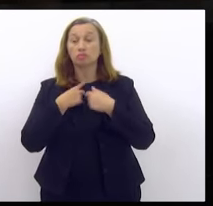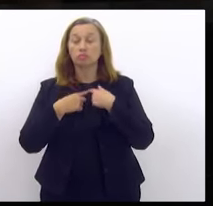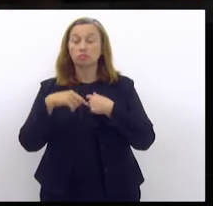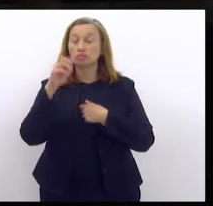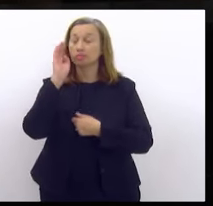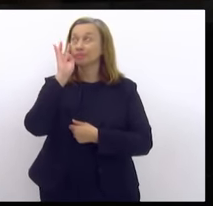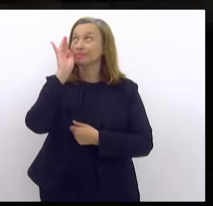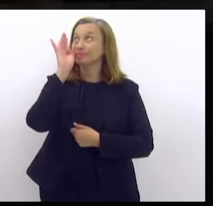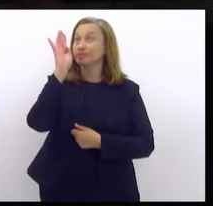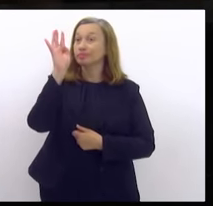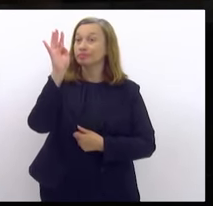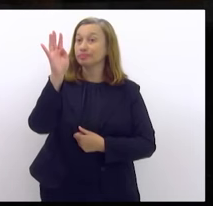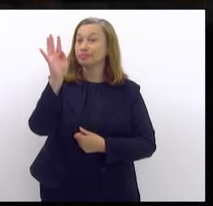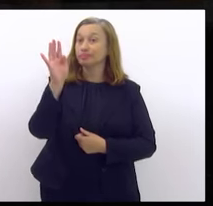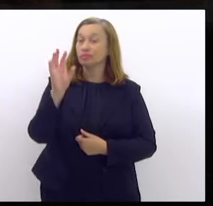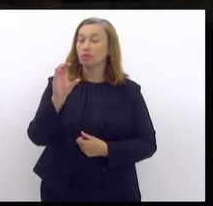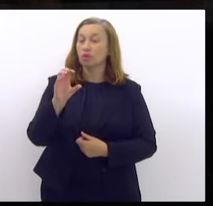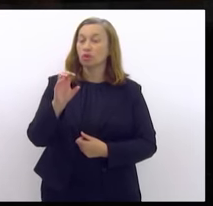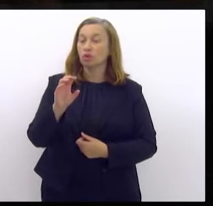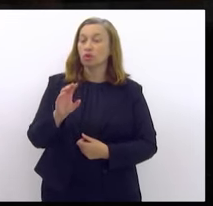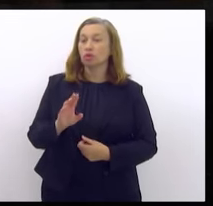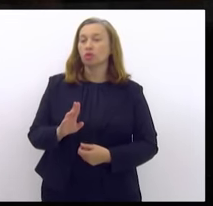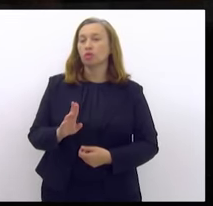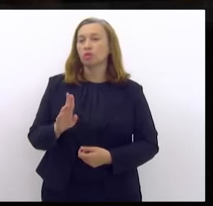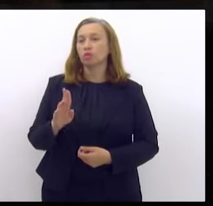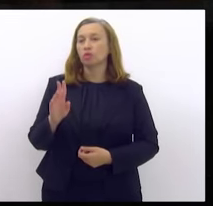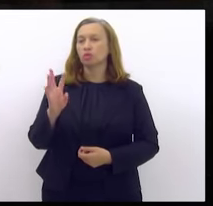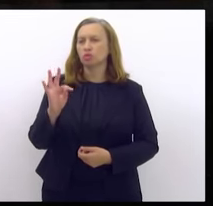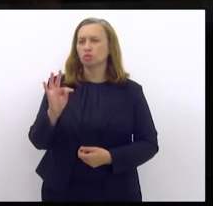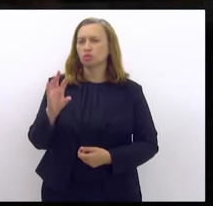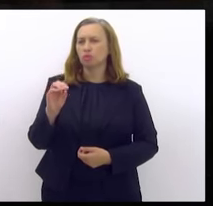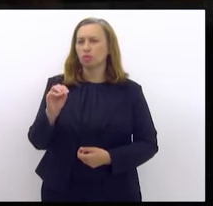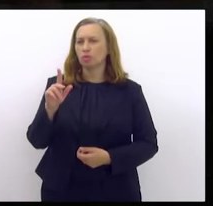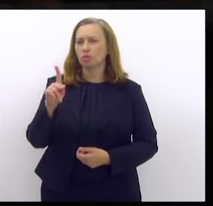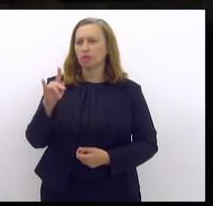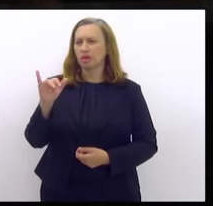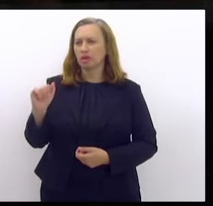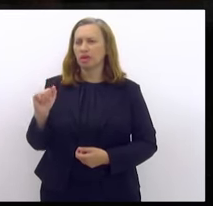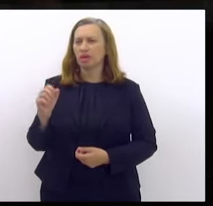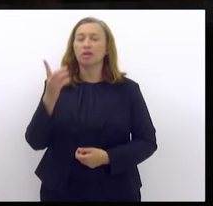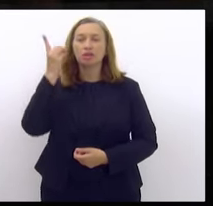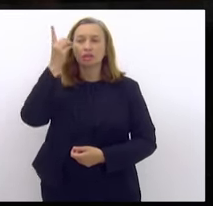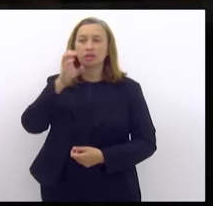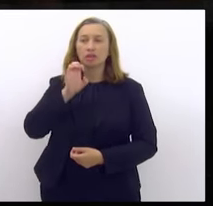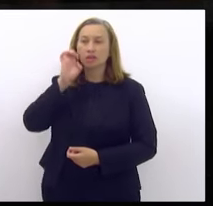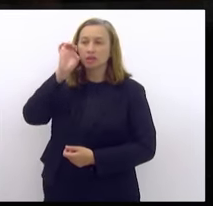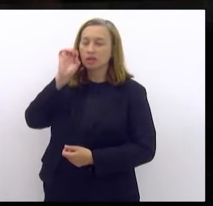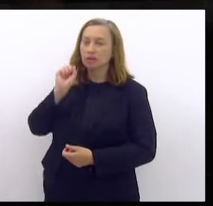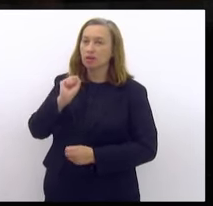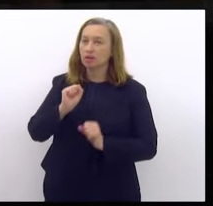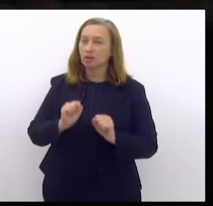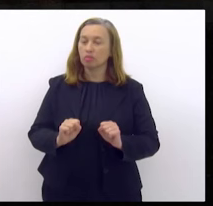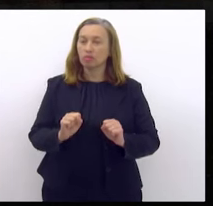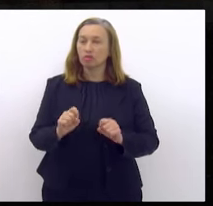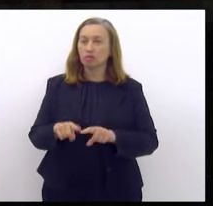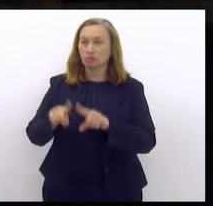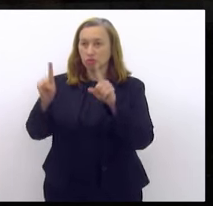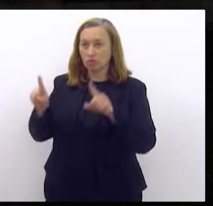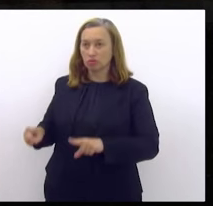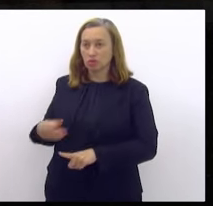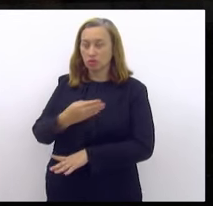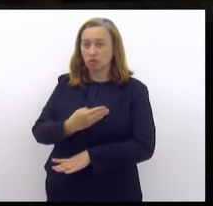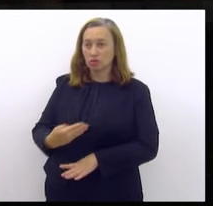sonho, tenho uma utopia, deputada Élica Takimoto, que a gente possa ter um funcionalismo